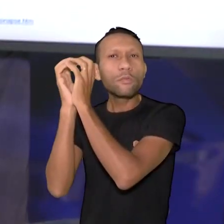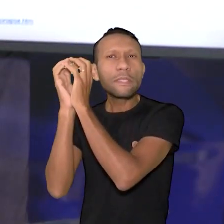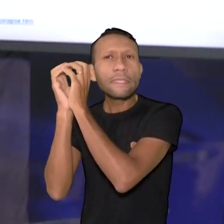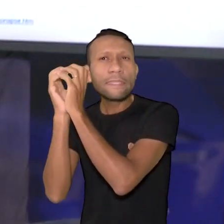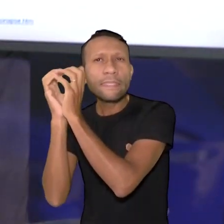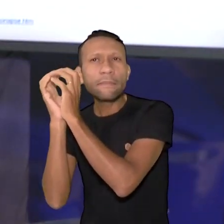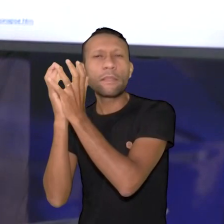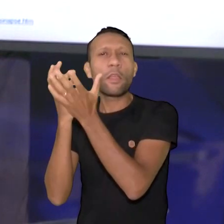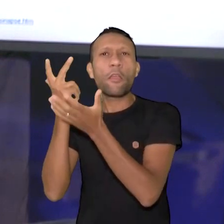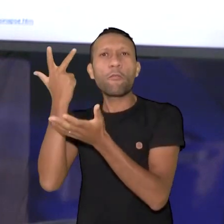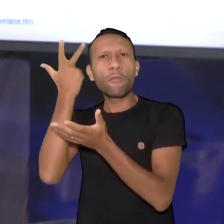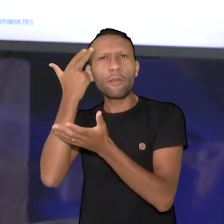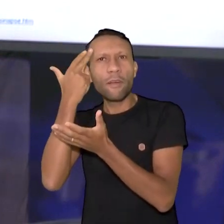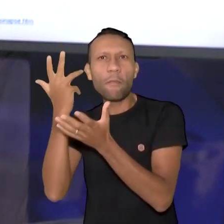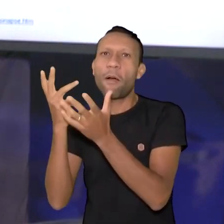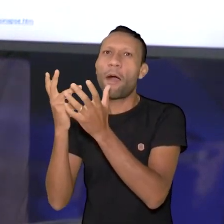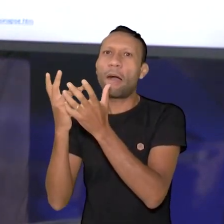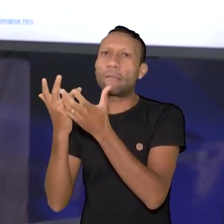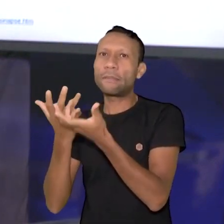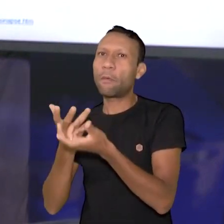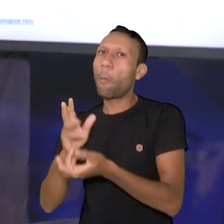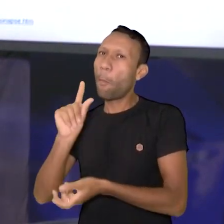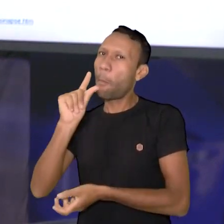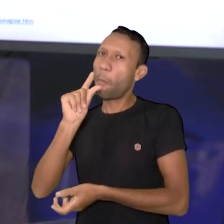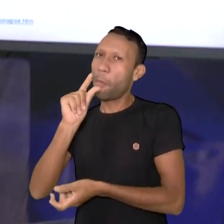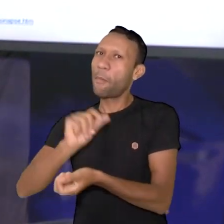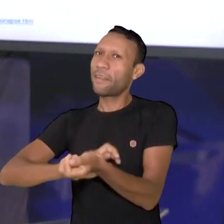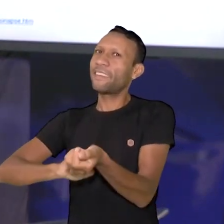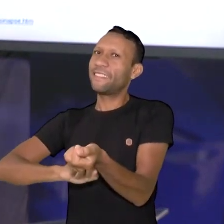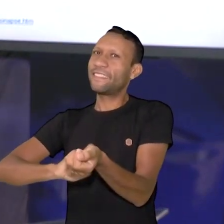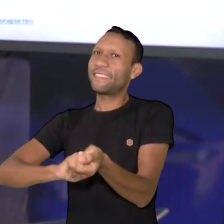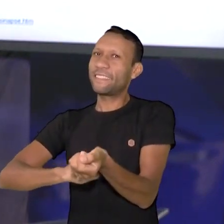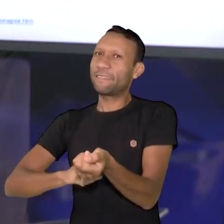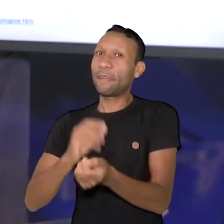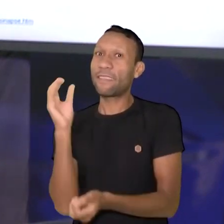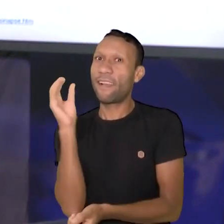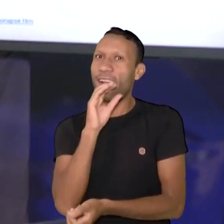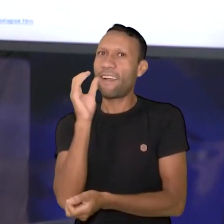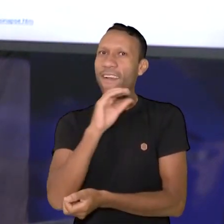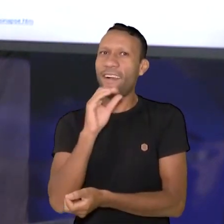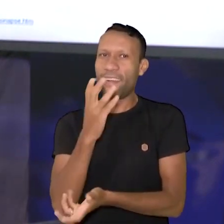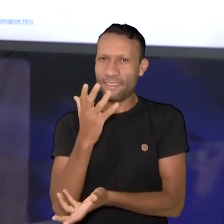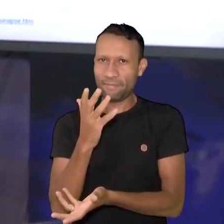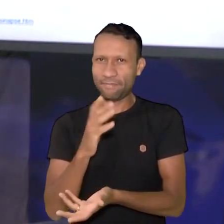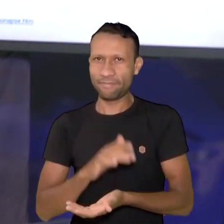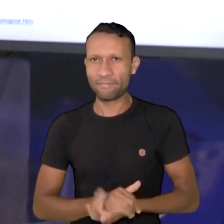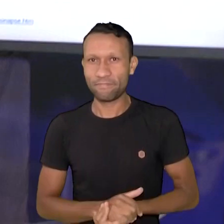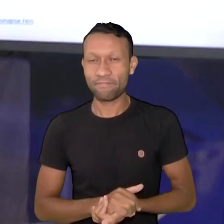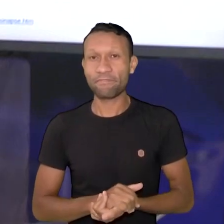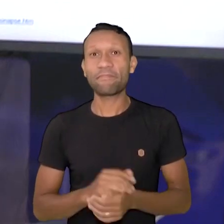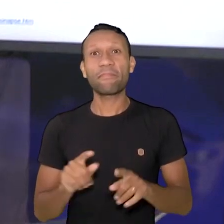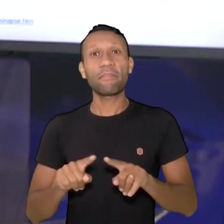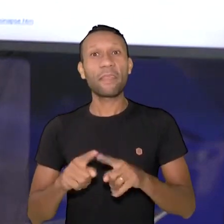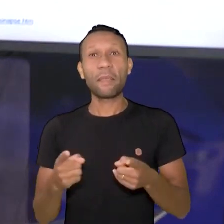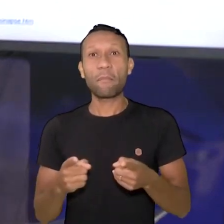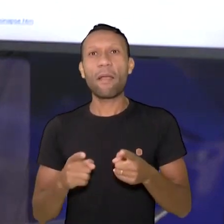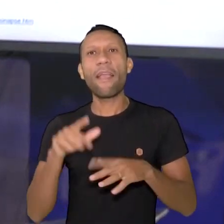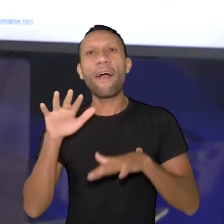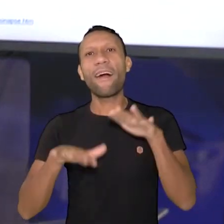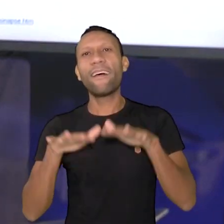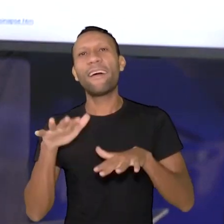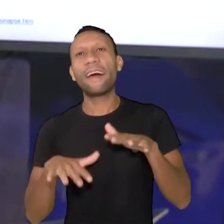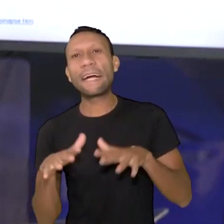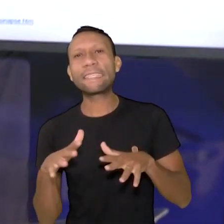funcionando normal, um pouquinho a mais do que o normal na realidade, um pouquinho mais rápido do que o normal. Mas em todos os momentos, até quando a gente está